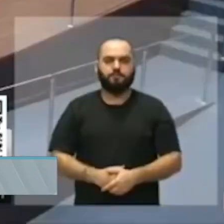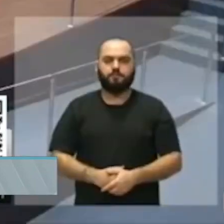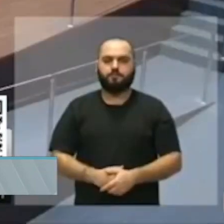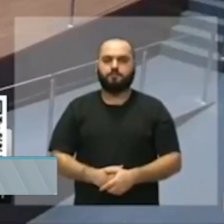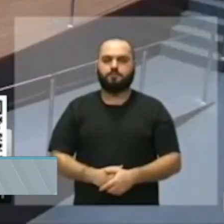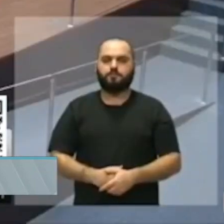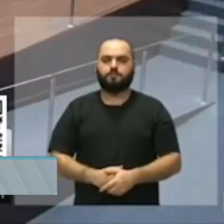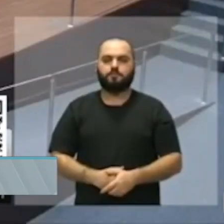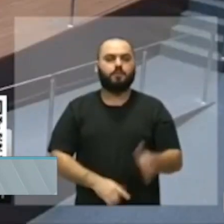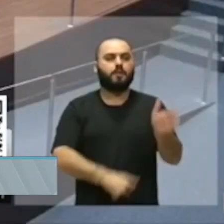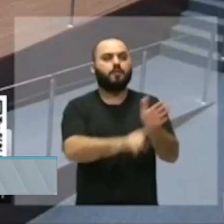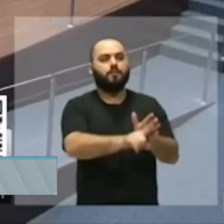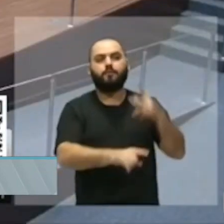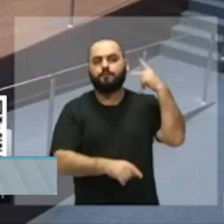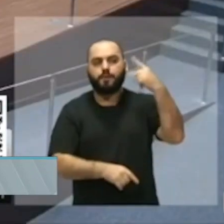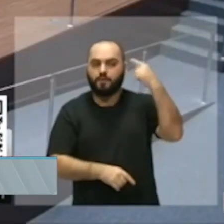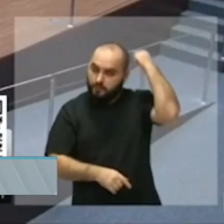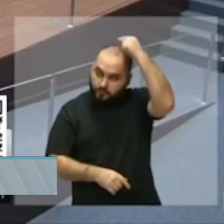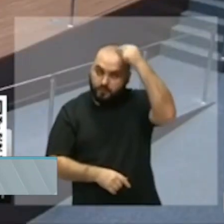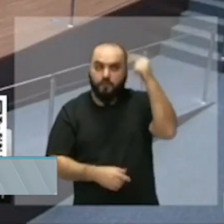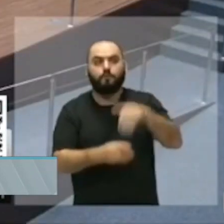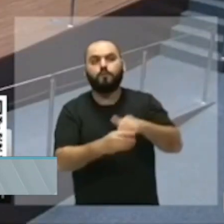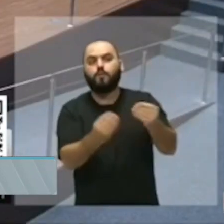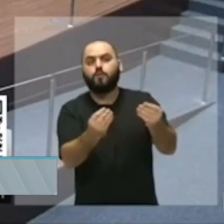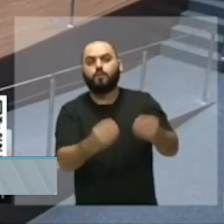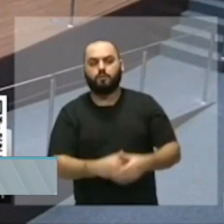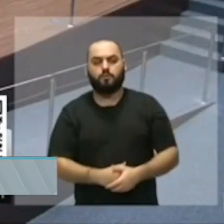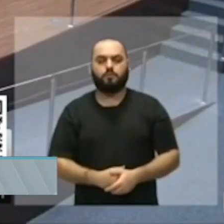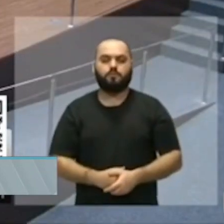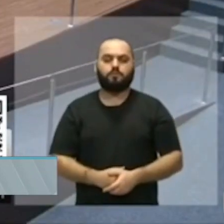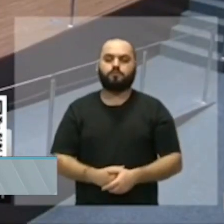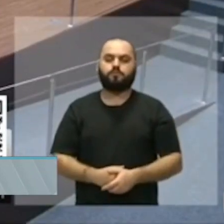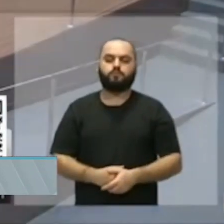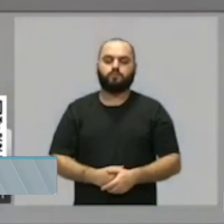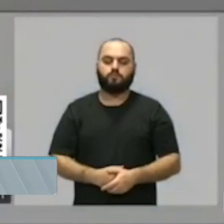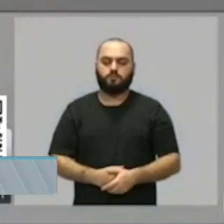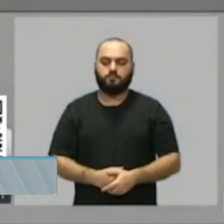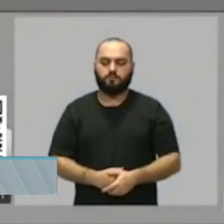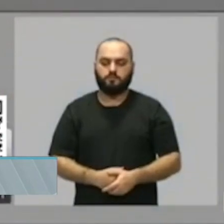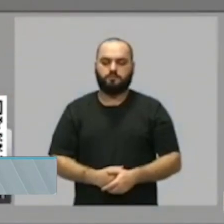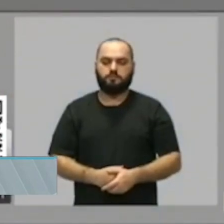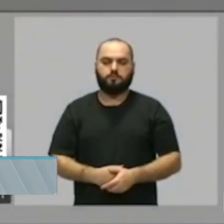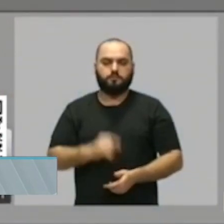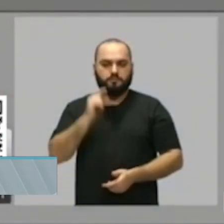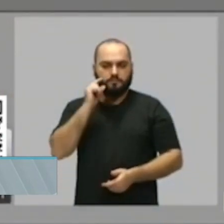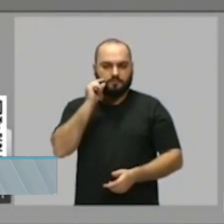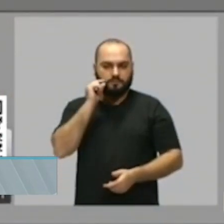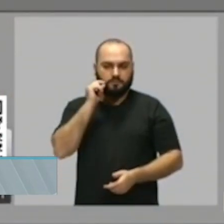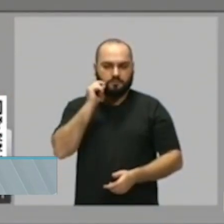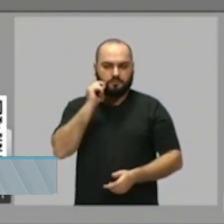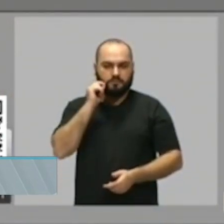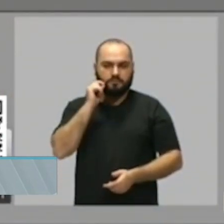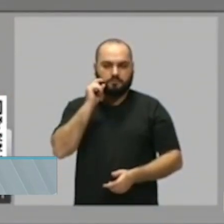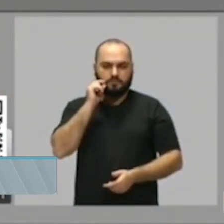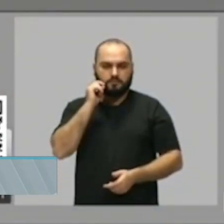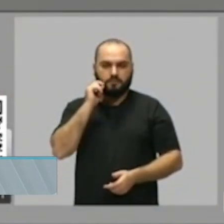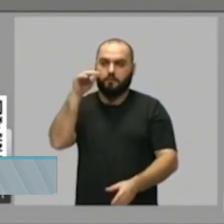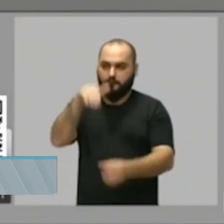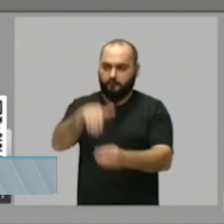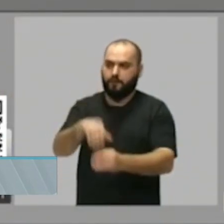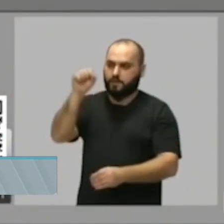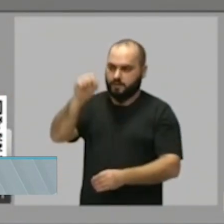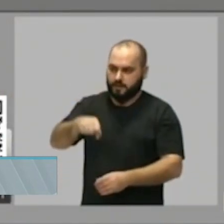uma segunda discussão e, se aprovado, será encaminhado ao Executivo Municipal para a sanção do prefeito. Também